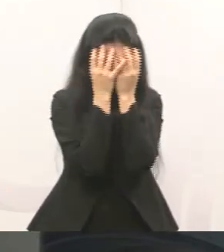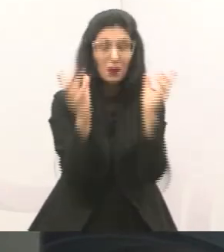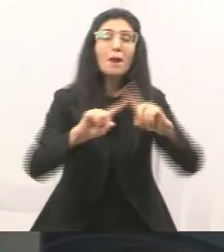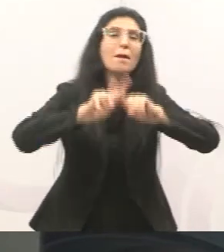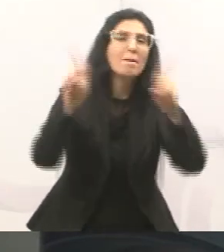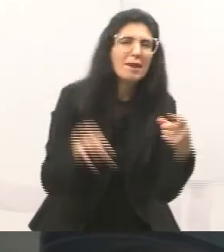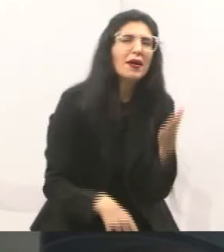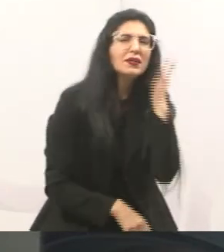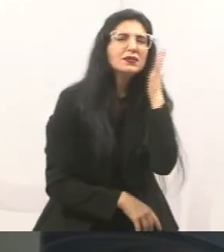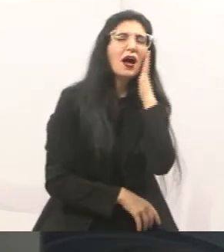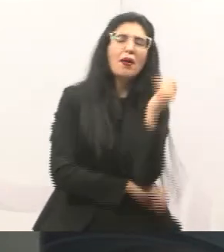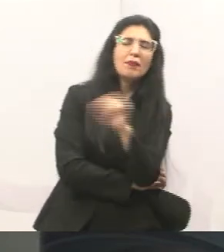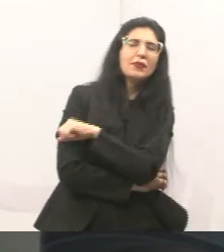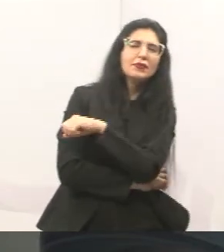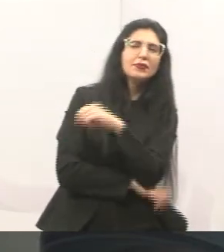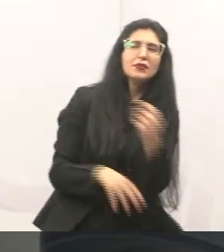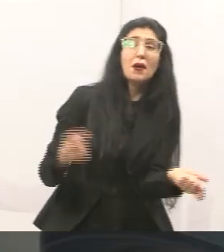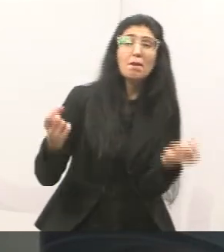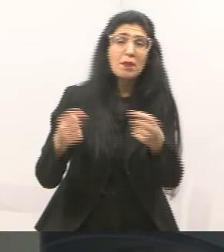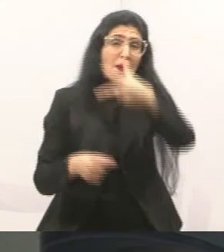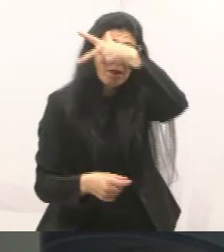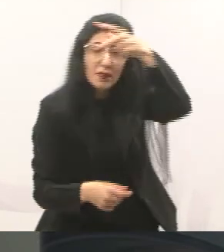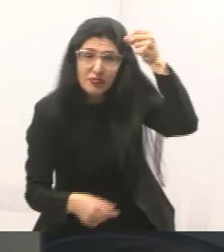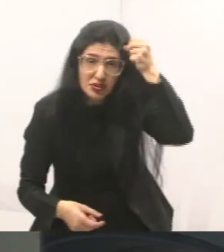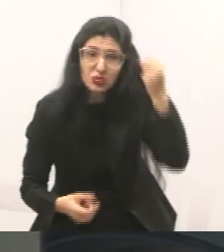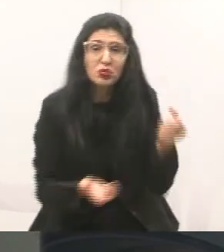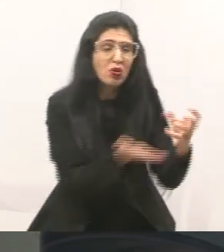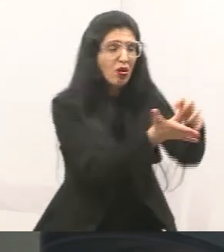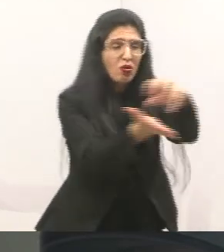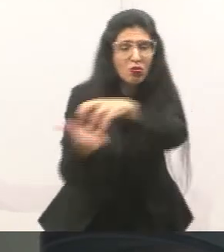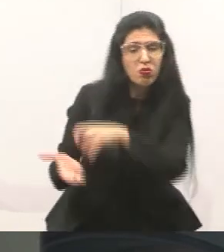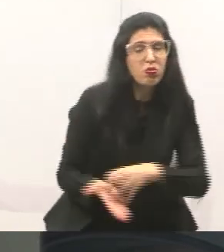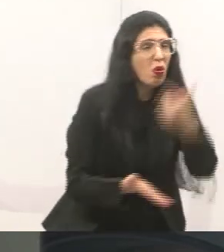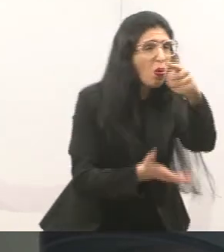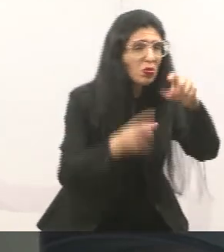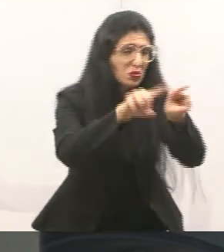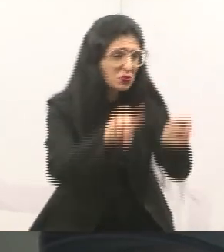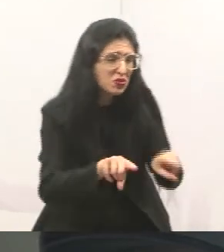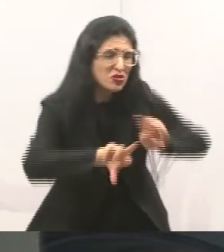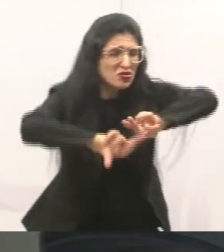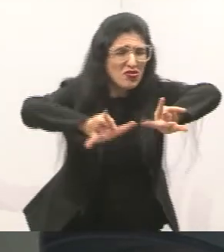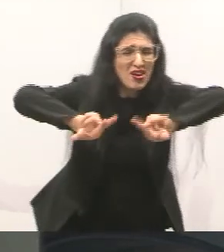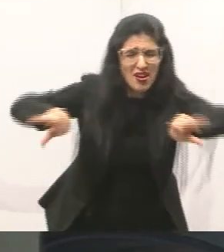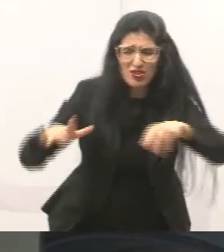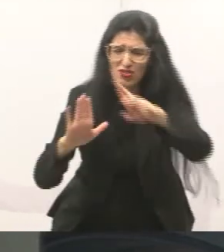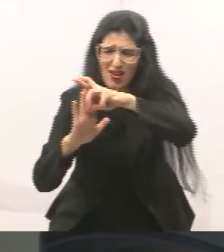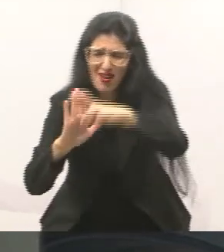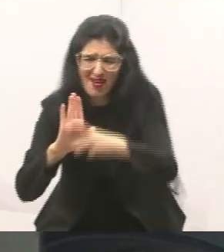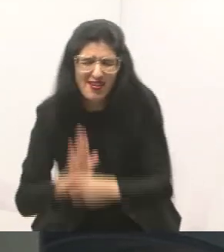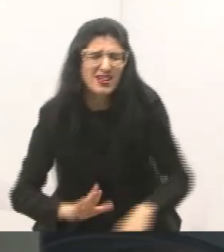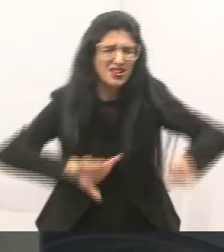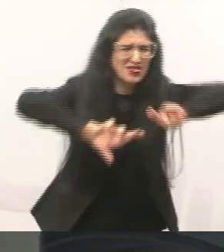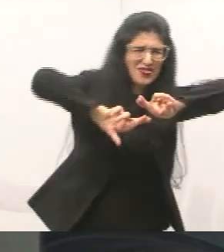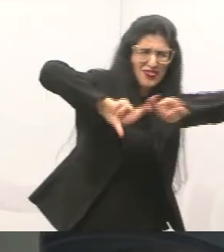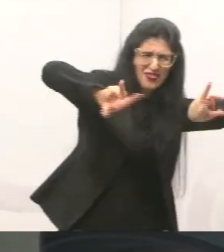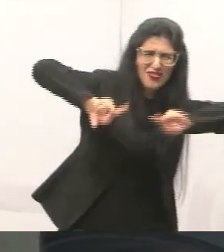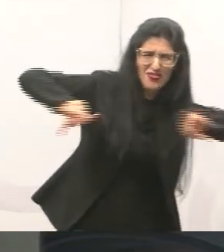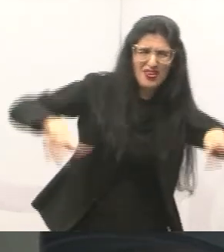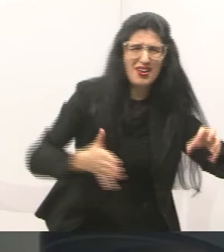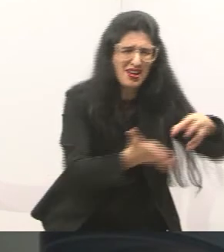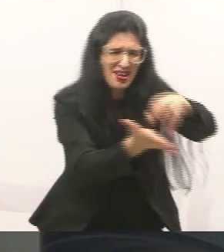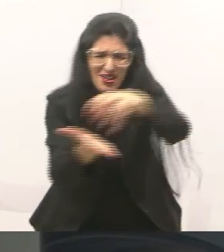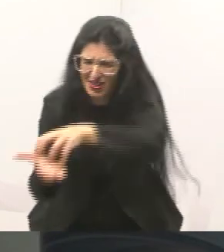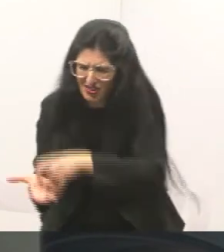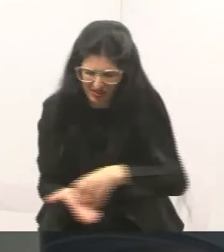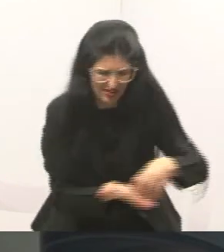na prefeitura, no prédio, outras medidas em outros equipamentos públicos e outras medidas na autarquia. Então, a gente tem que saber como que deve